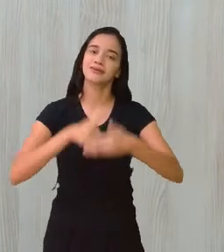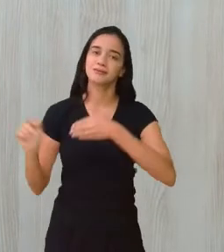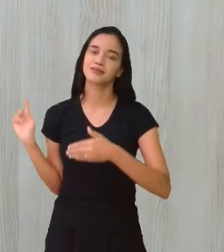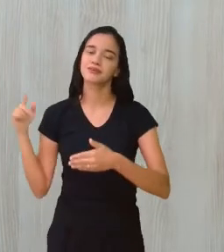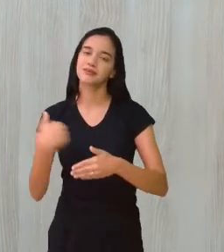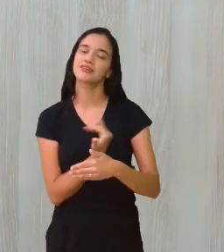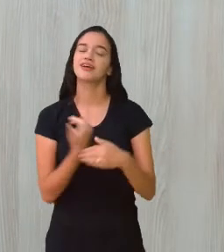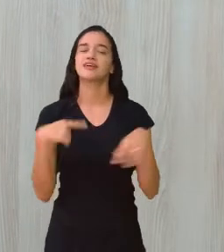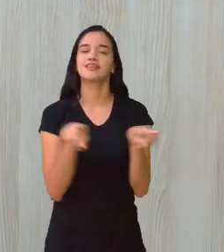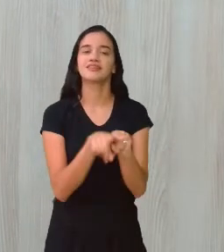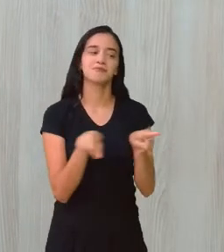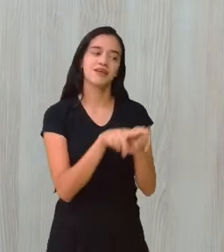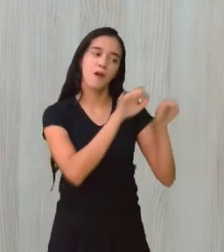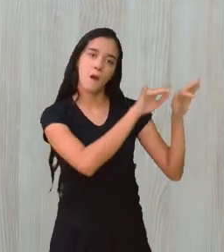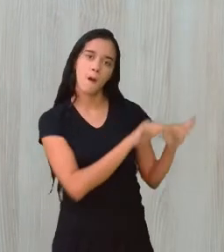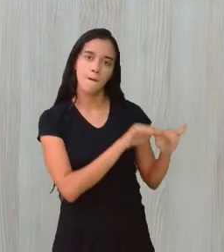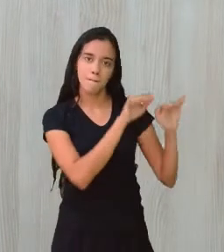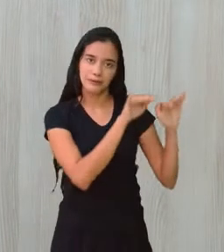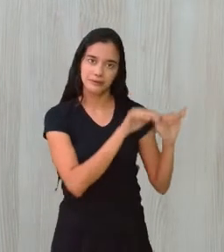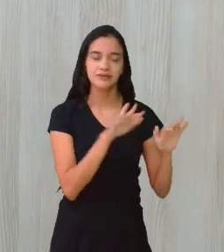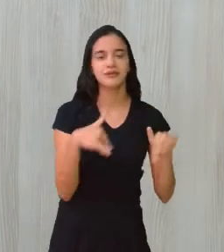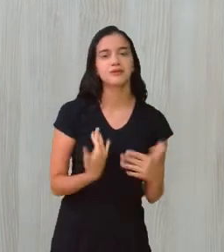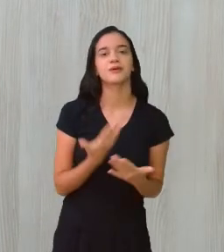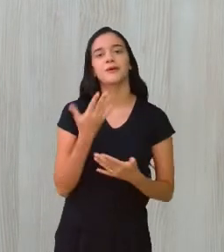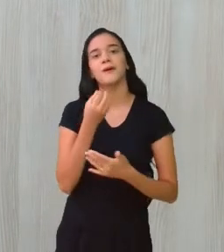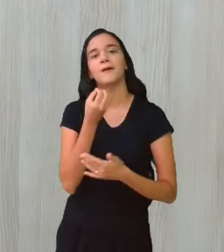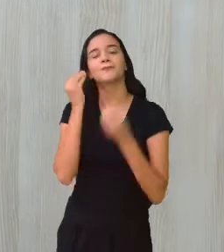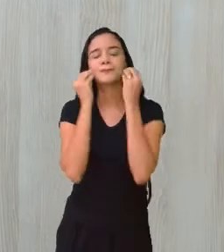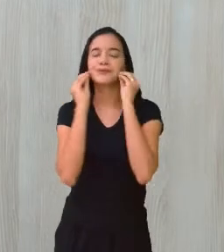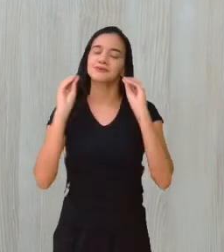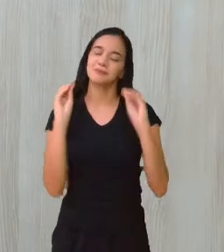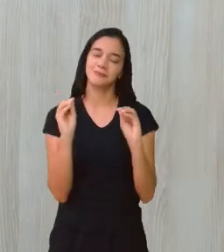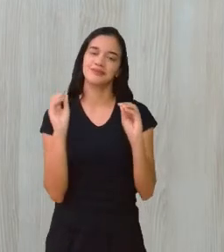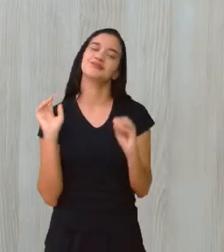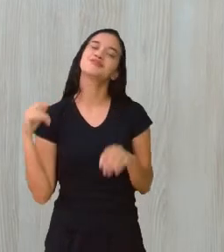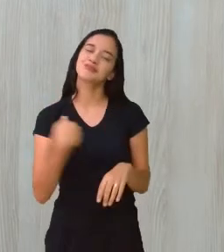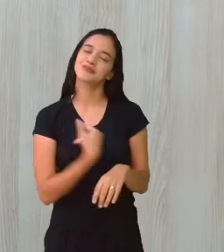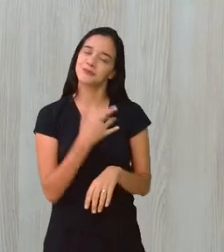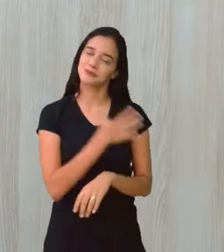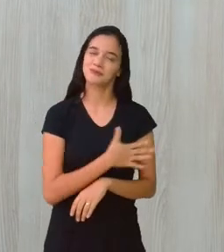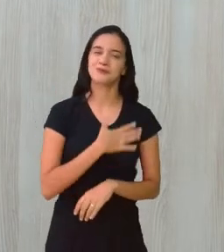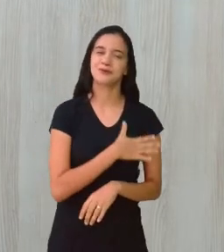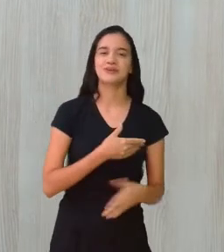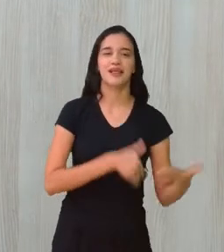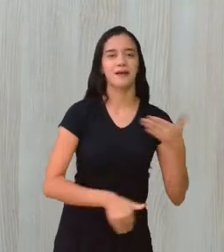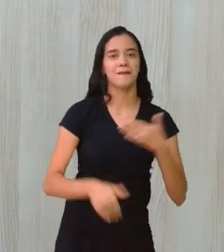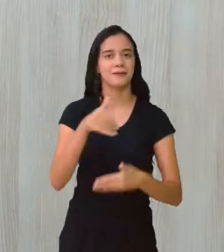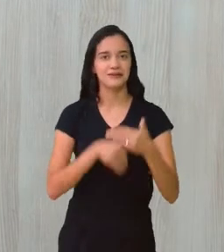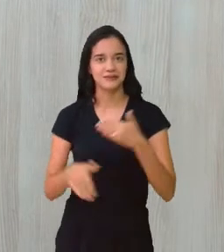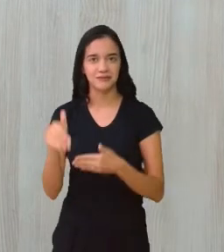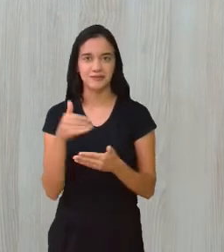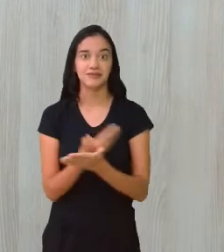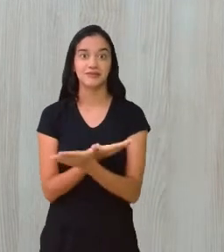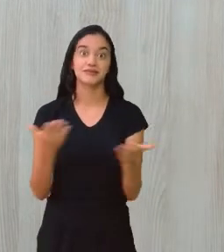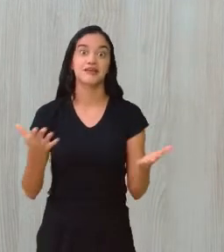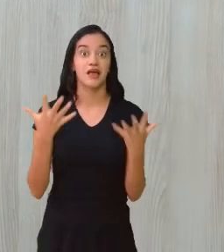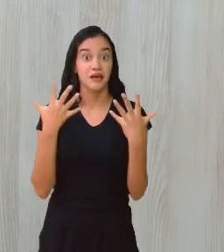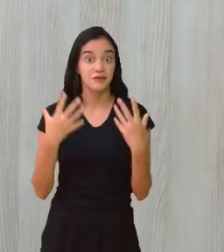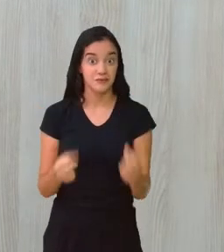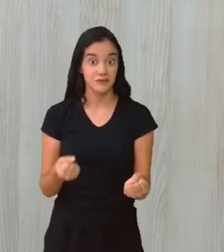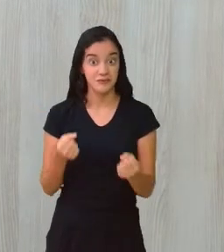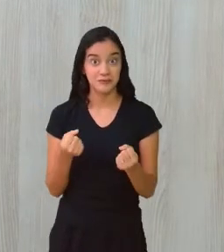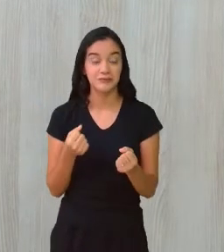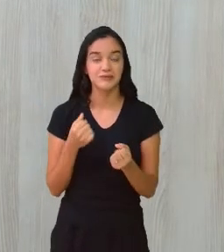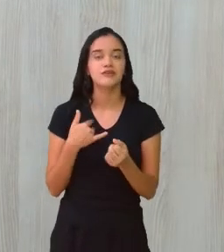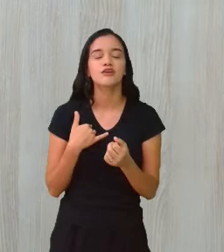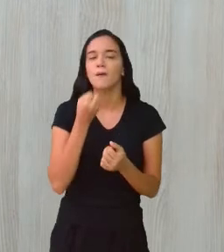Deixar comentários, tirar dúvidas, mandar um alô, mandar um beijo, que a gente sempre gosta, né, da participação de vocês. Então vamos embora,